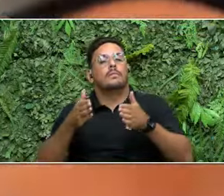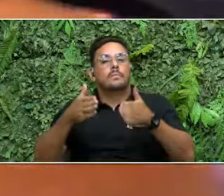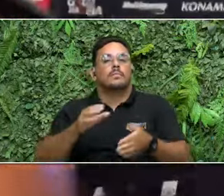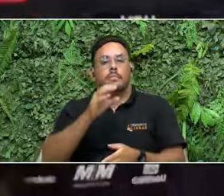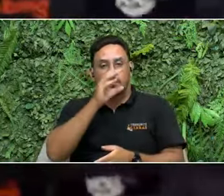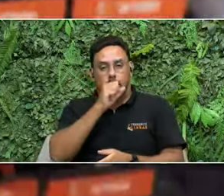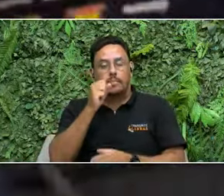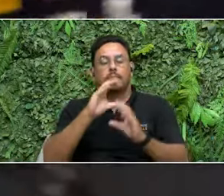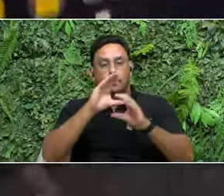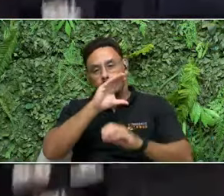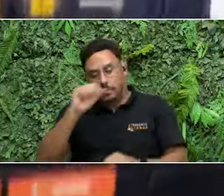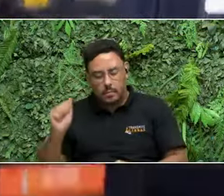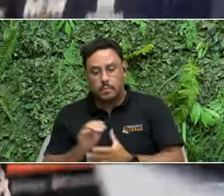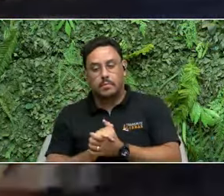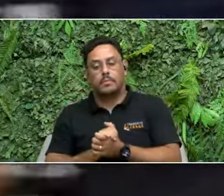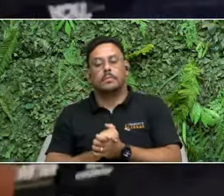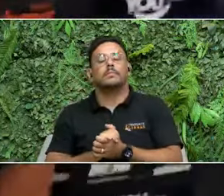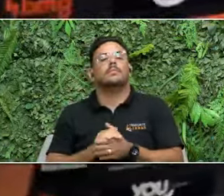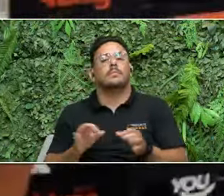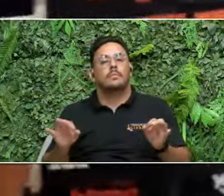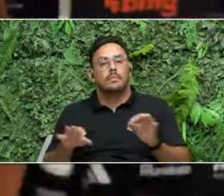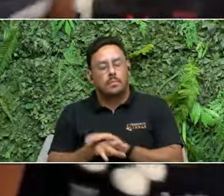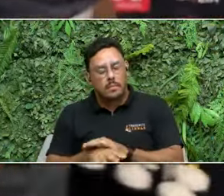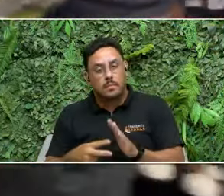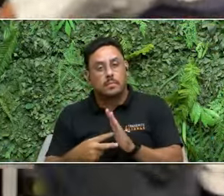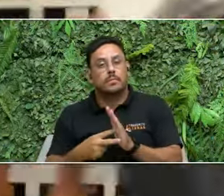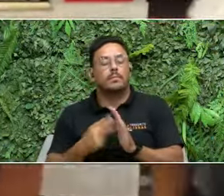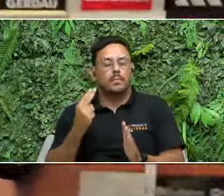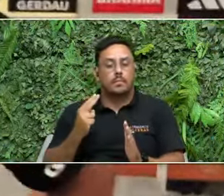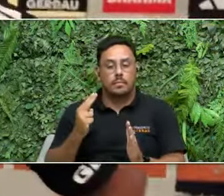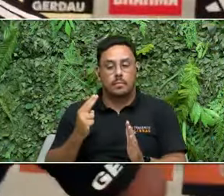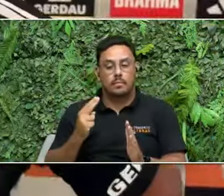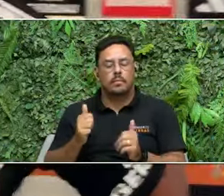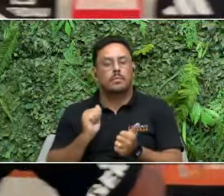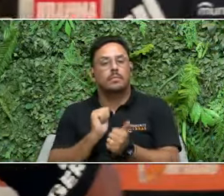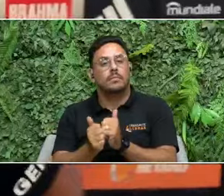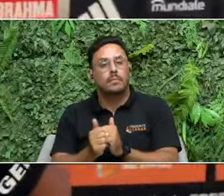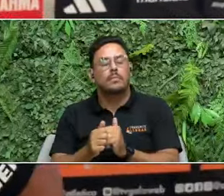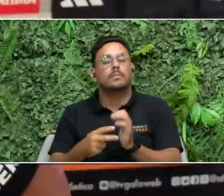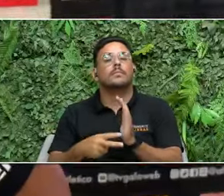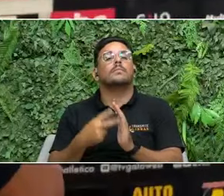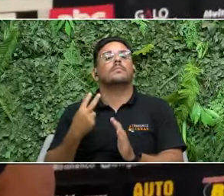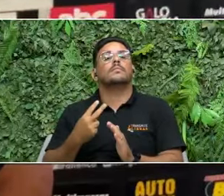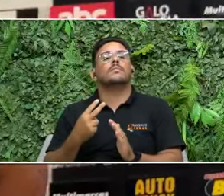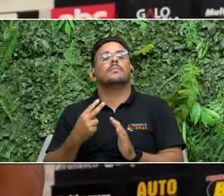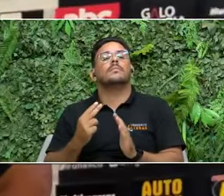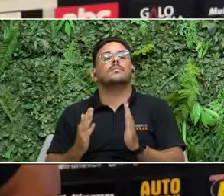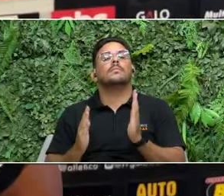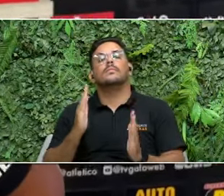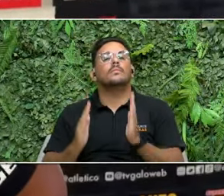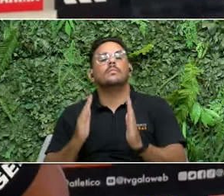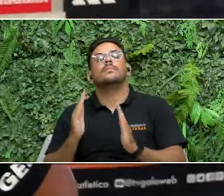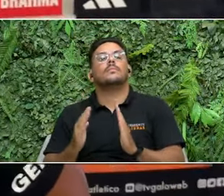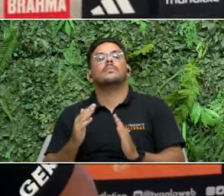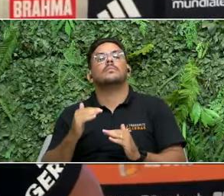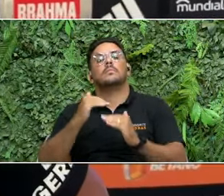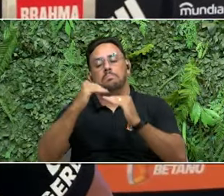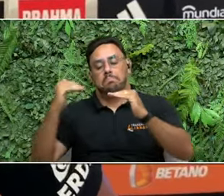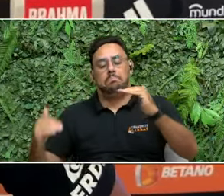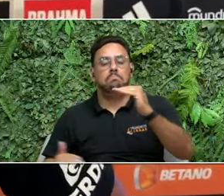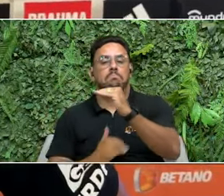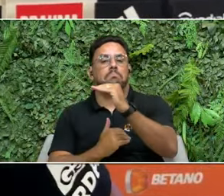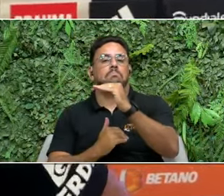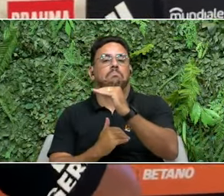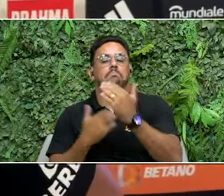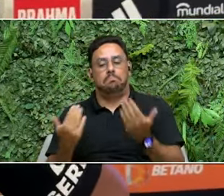Deus mas não dá para acabar o segundo jogo e ser campeão com o segundo tempo tão a acho quanto foi esse em relação ao primeiro tempo